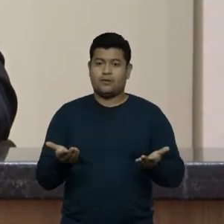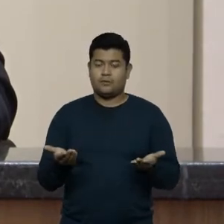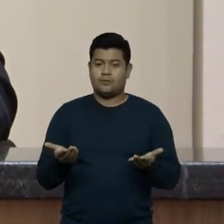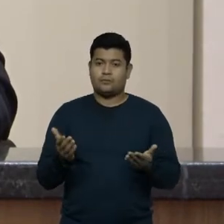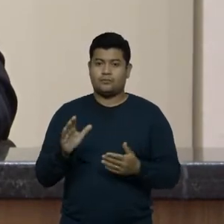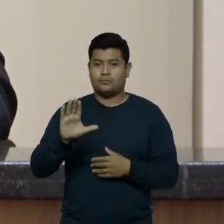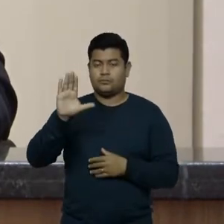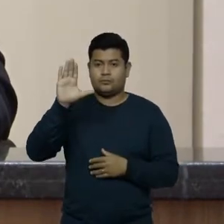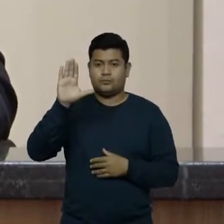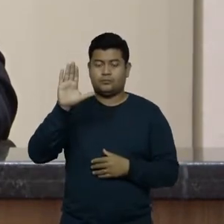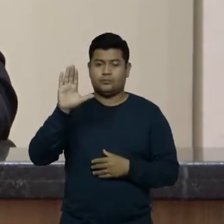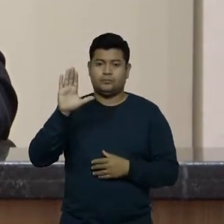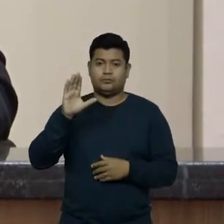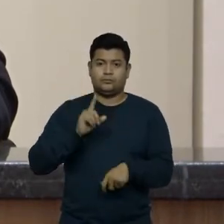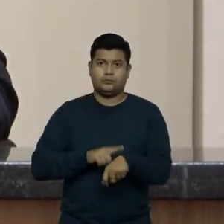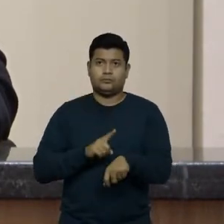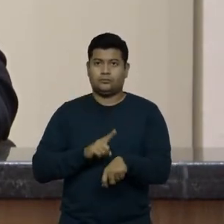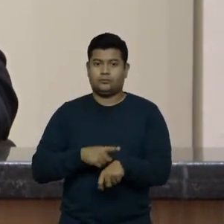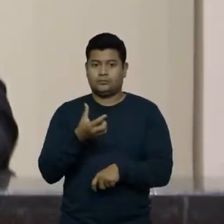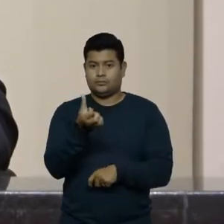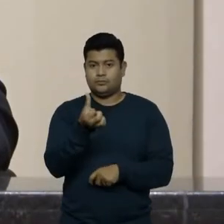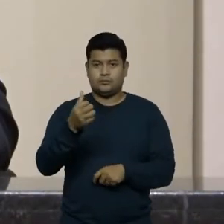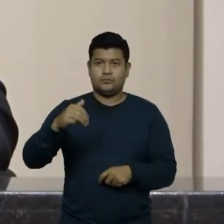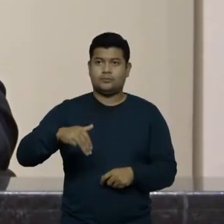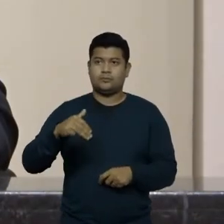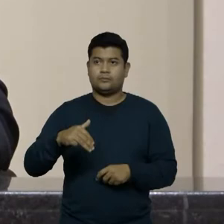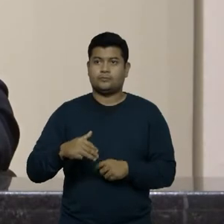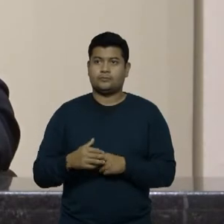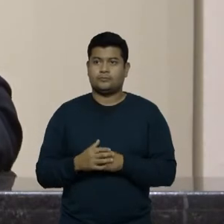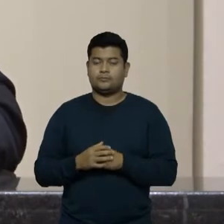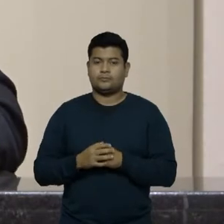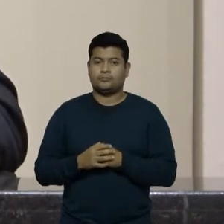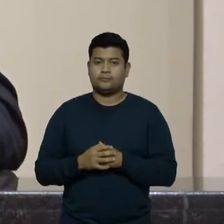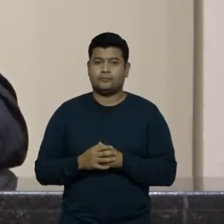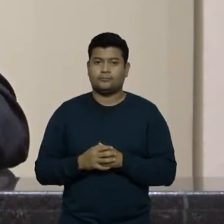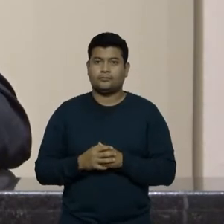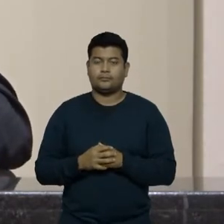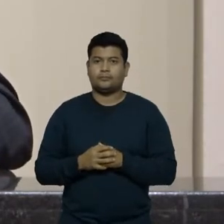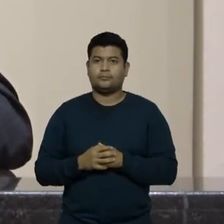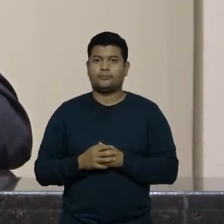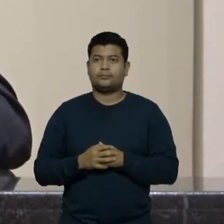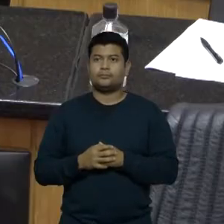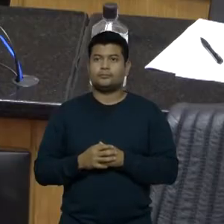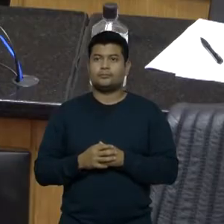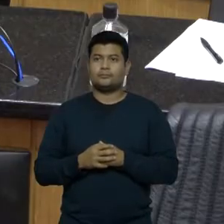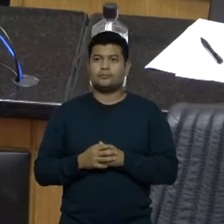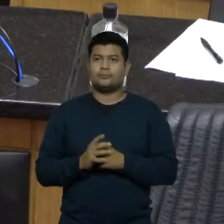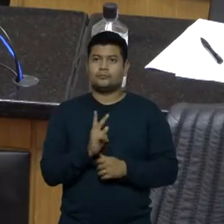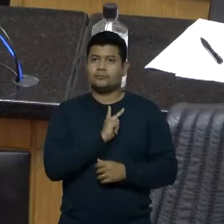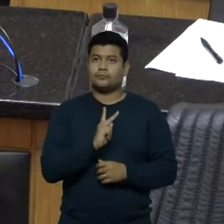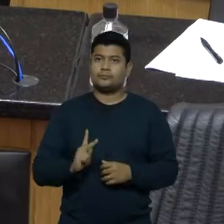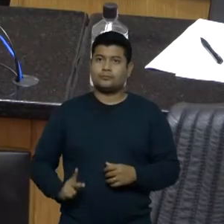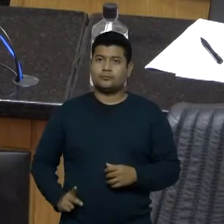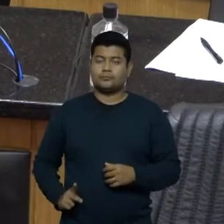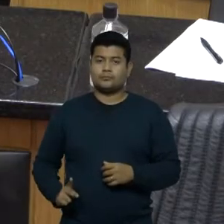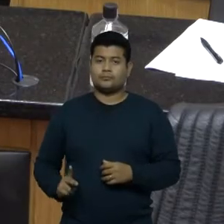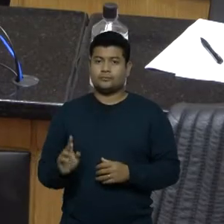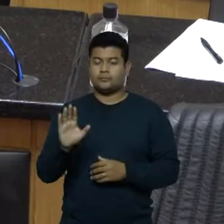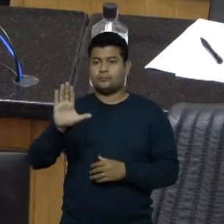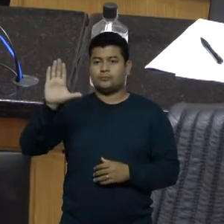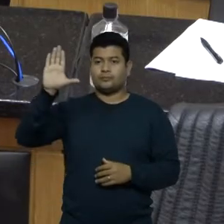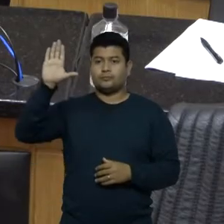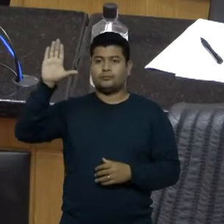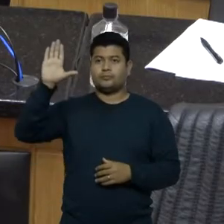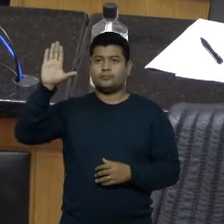Deputado saretta por até seis minutos o eu sou presidente questão de